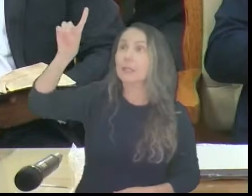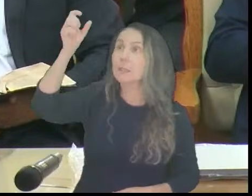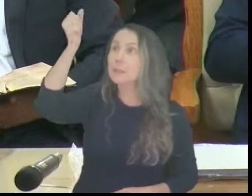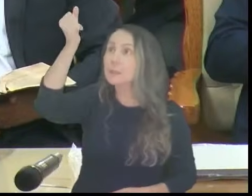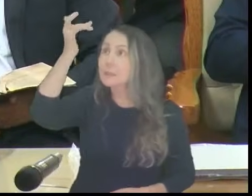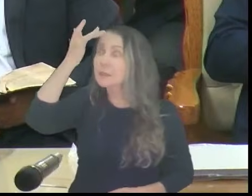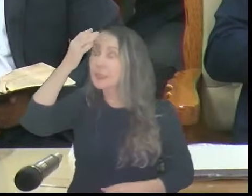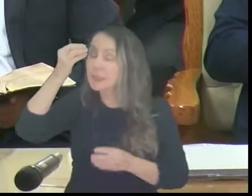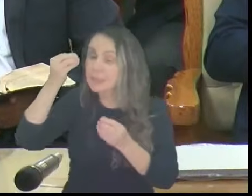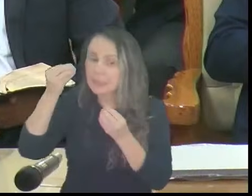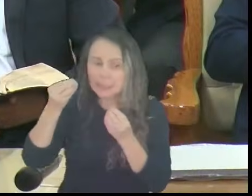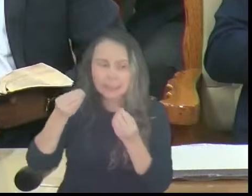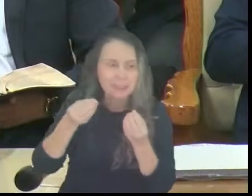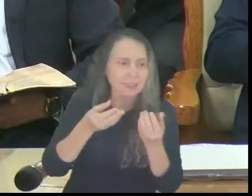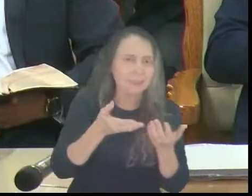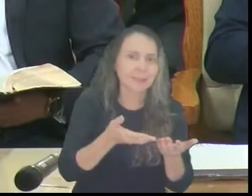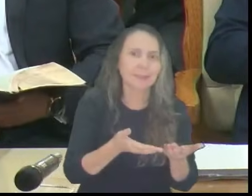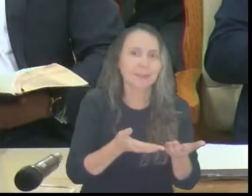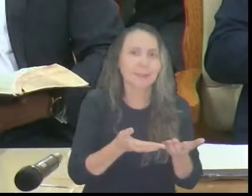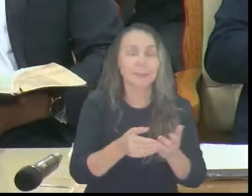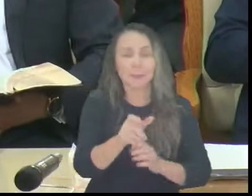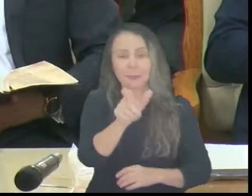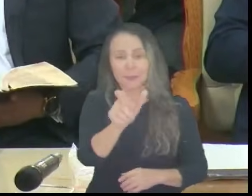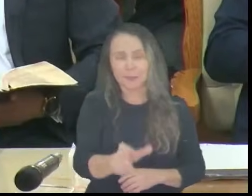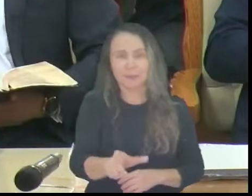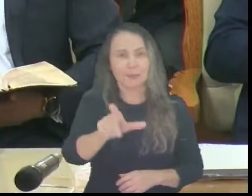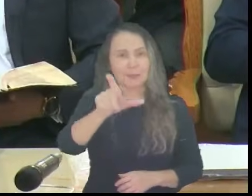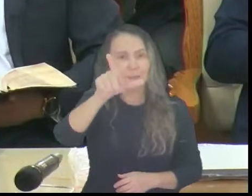o chefe dos eunucos.